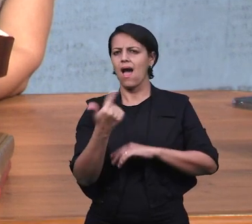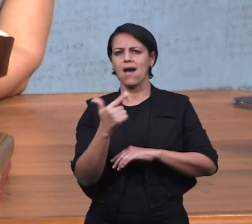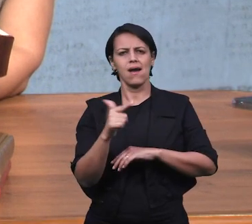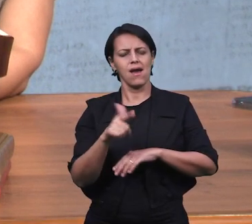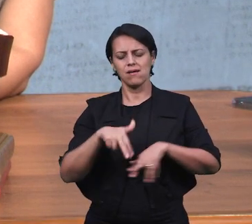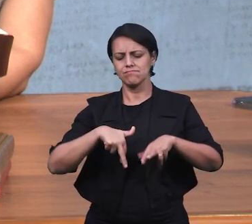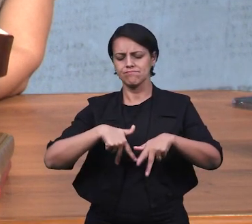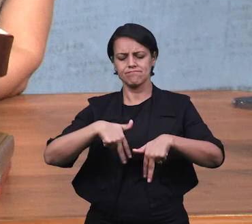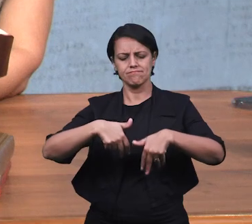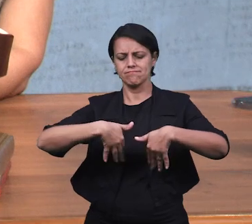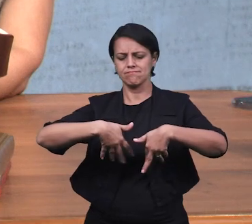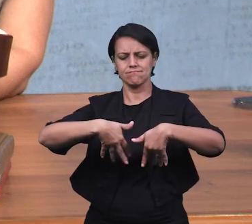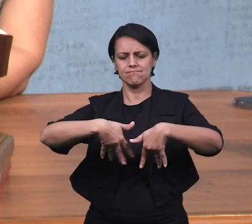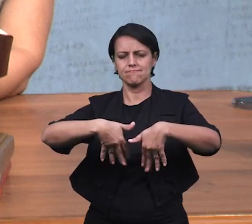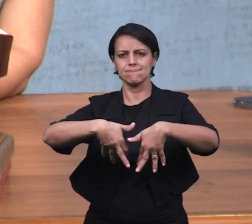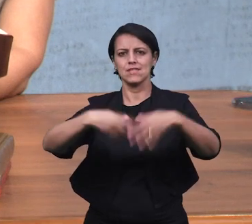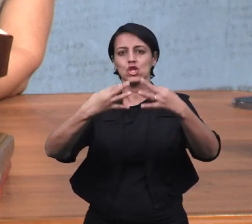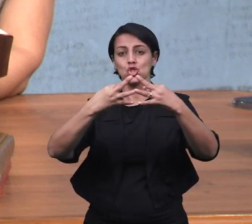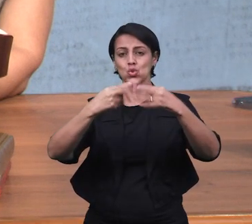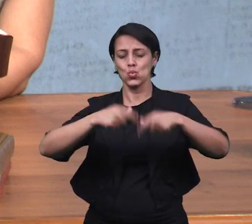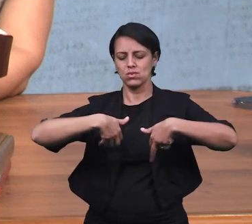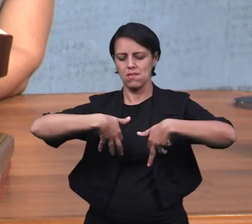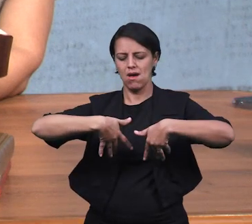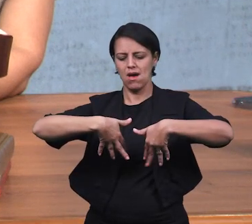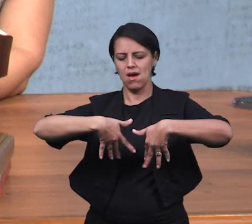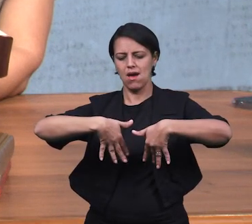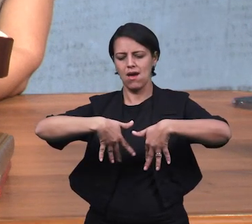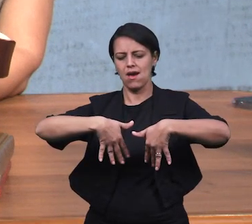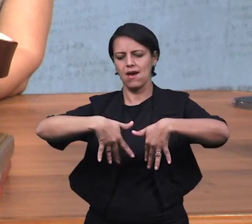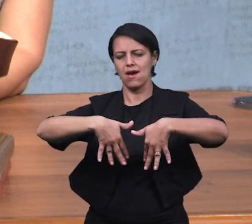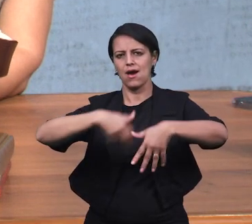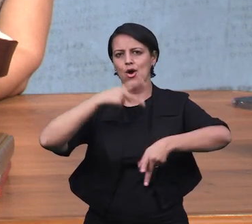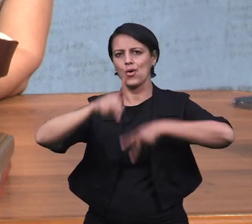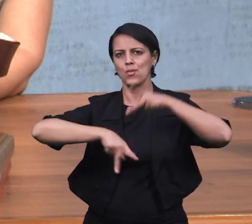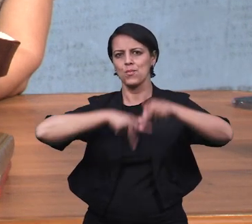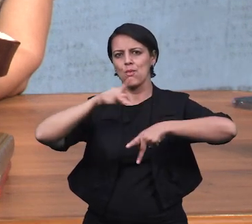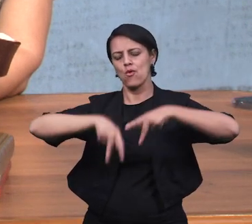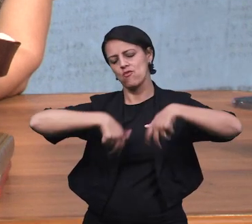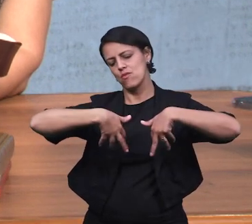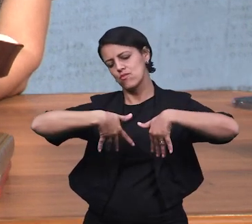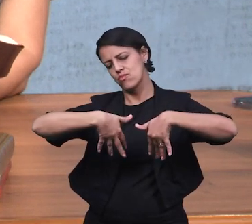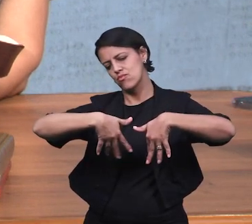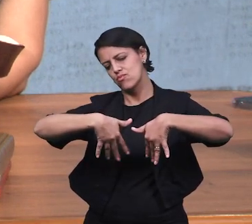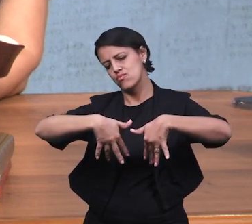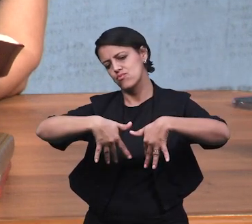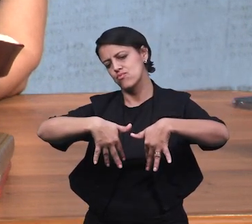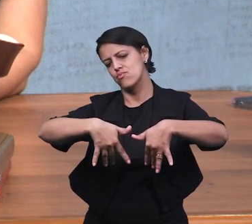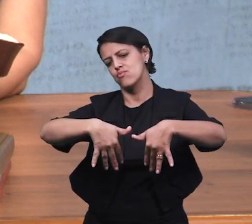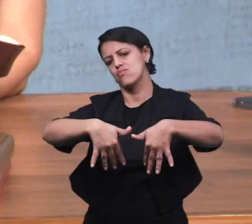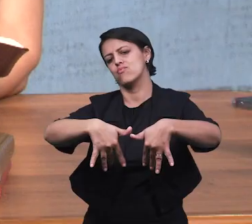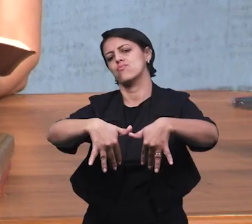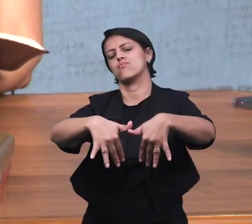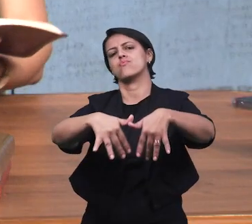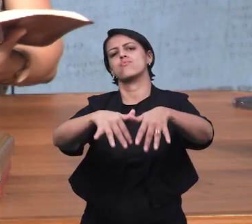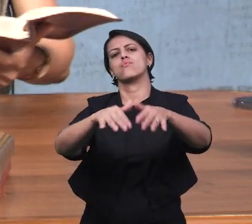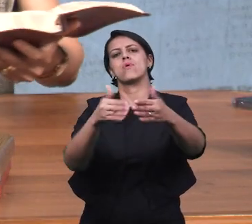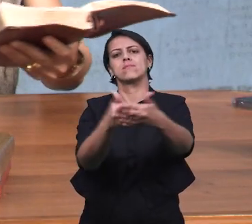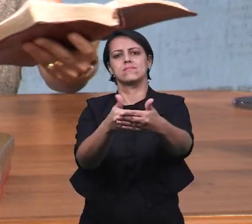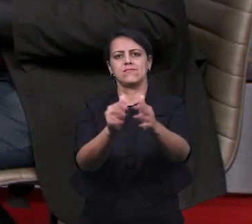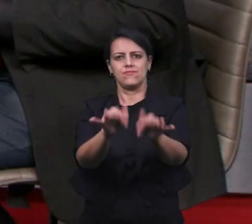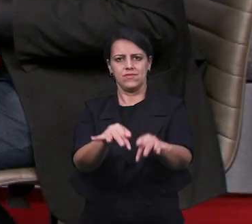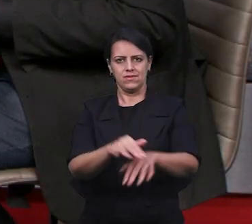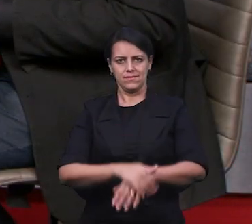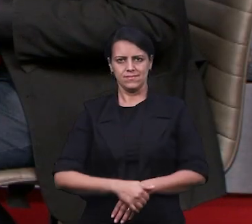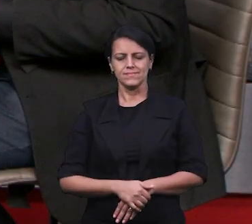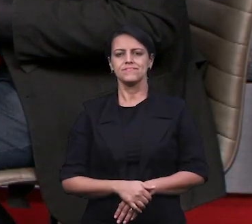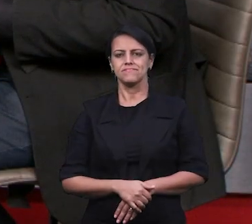Israel passou em seco até que todo o povo acabou de passar o Jordão. Então, nós